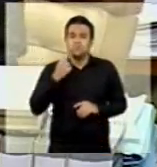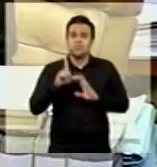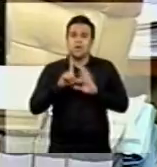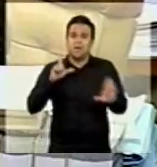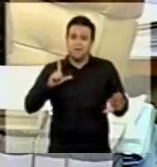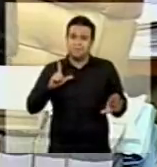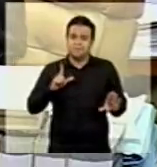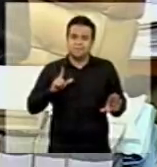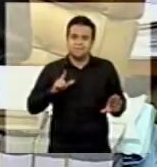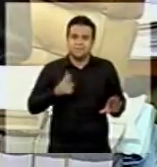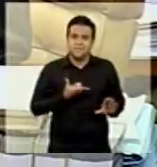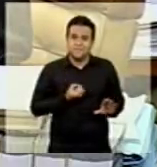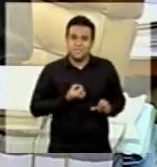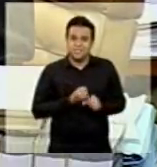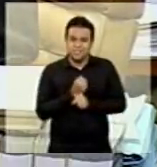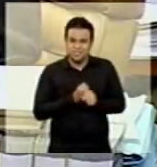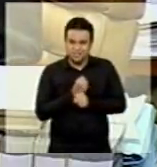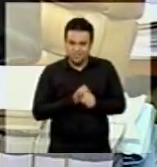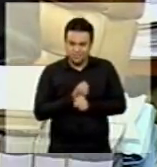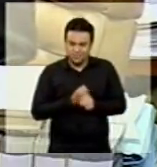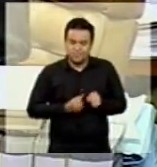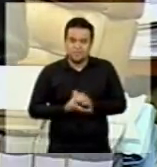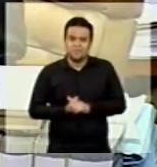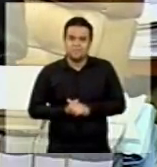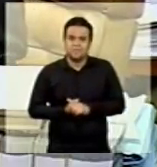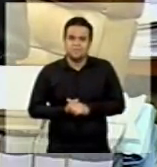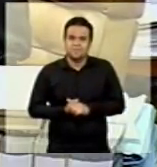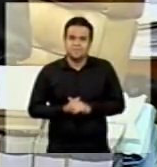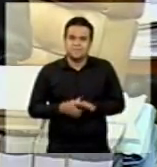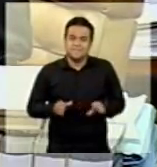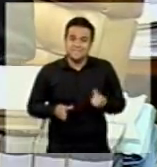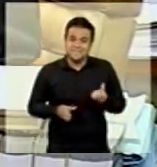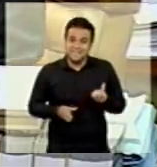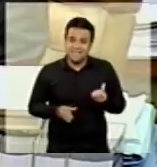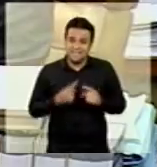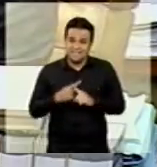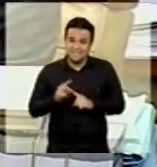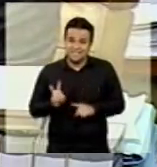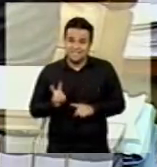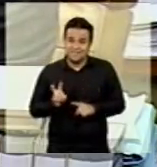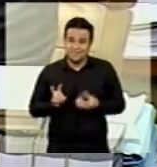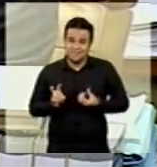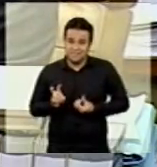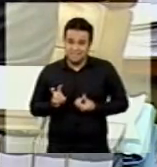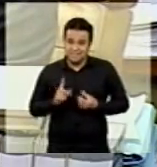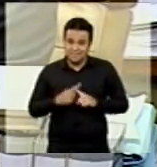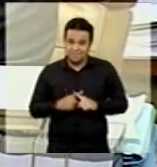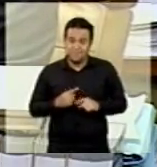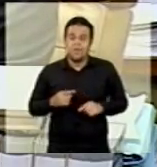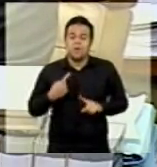prescricional de 20 anos. E assim mesmo por 6-5, porque 5